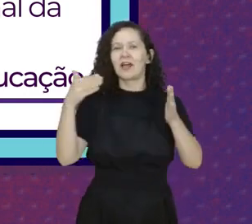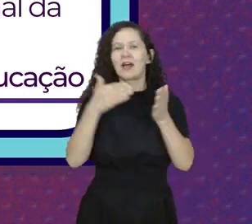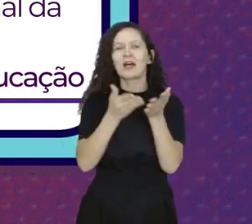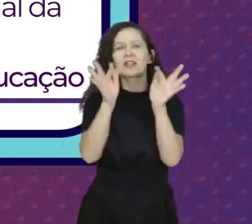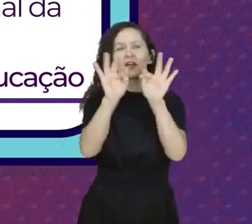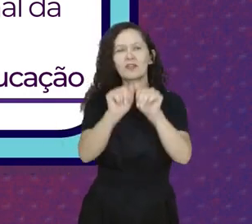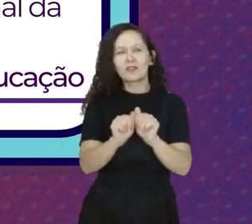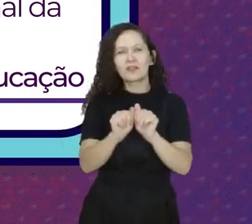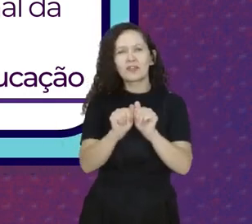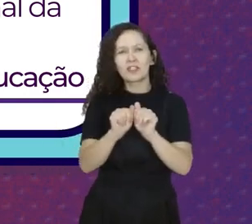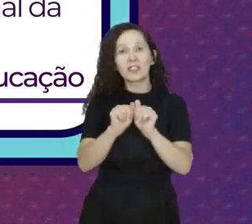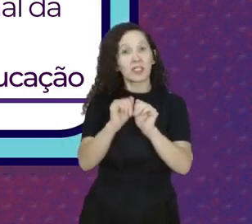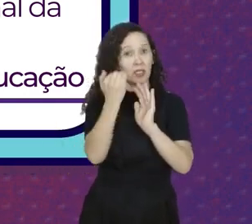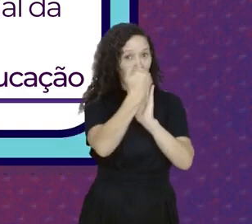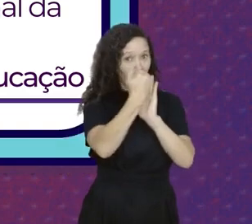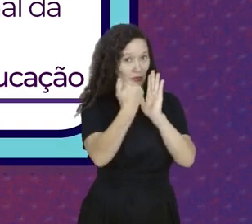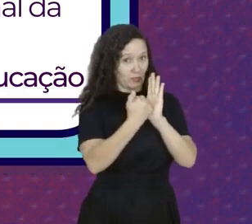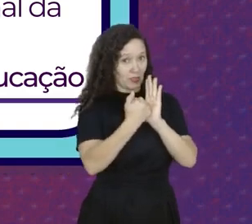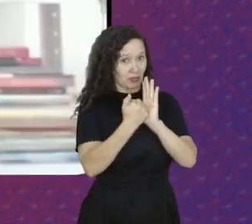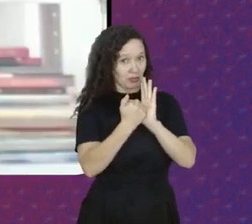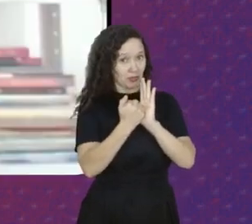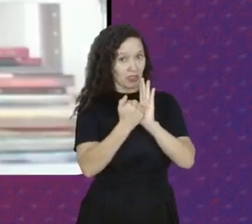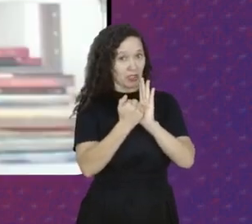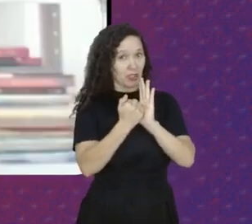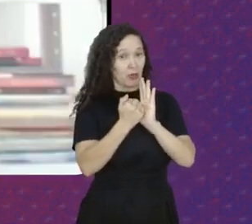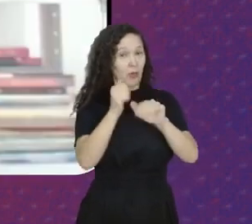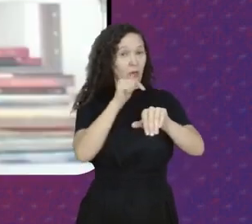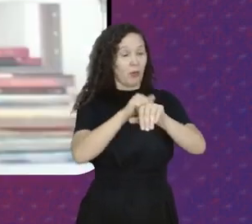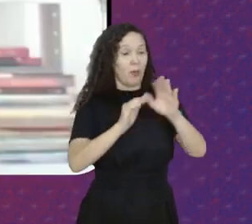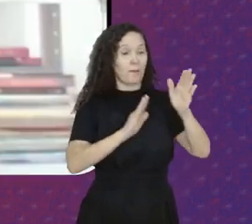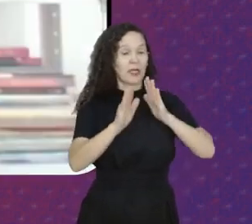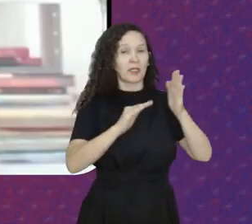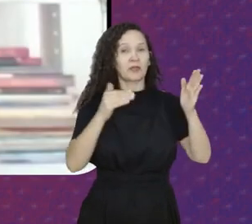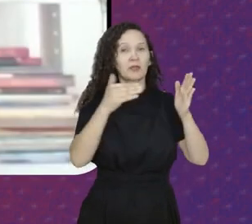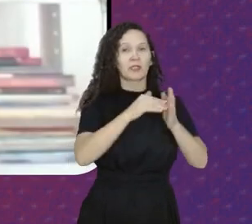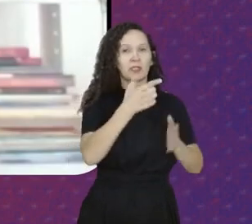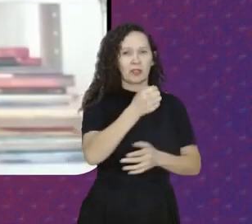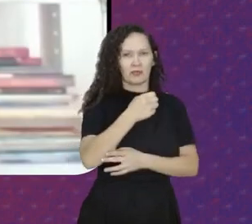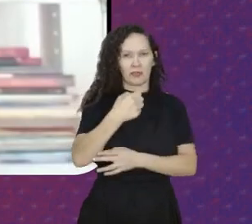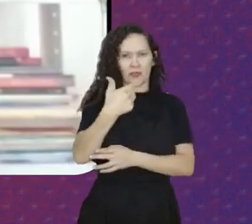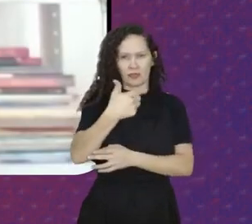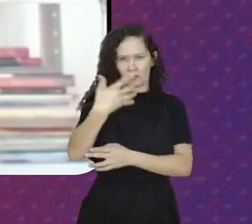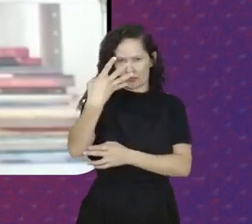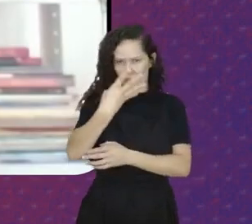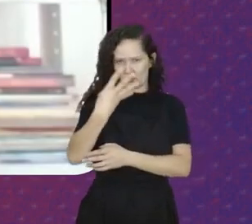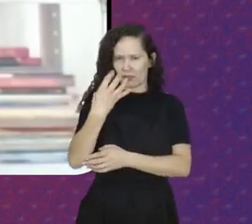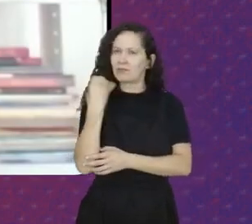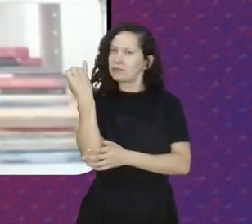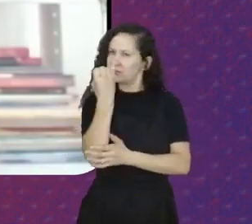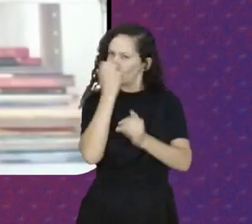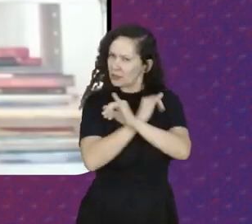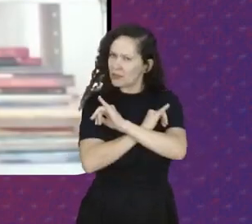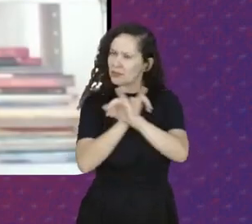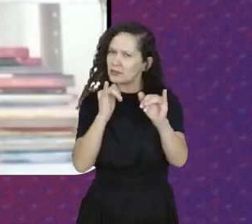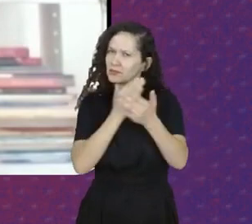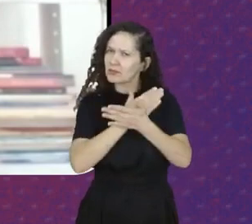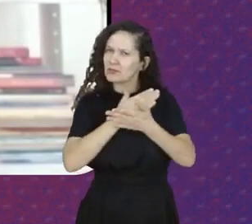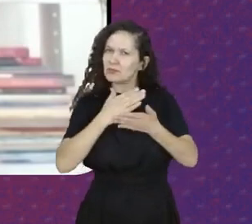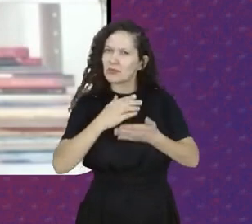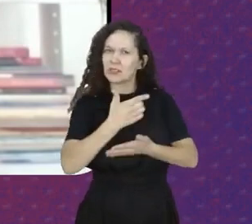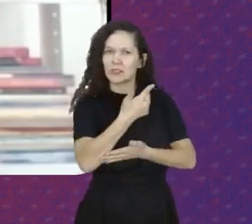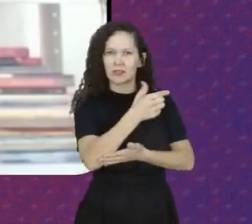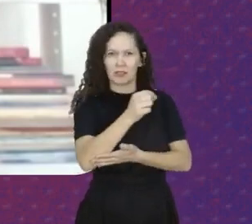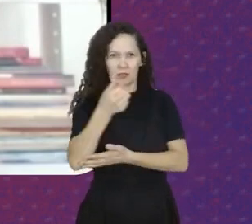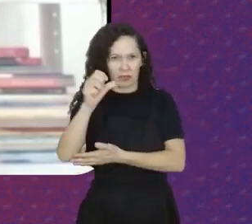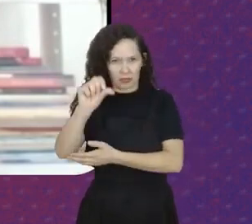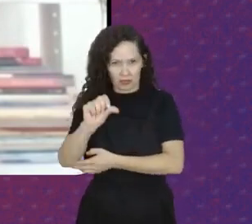da vigência do plano, que é 2024. É importante reforçar que, a partir de